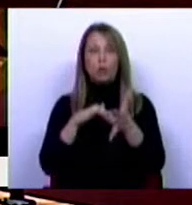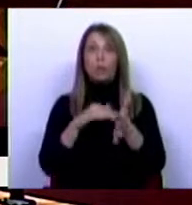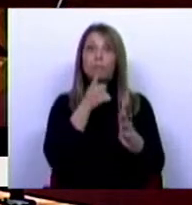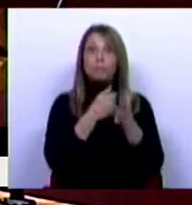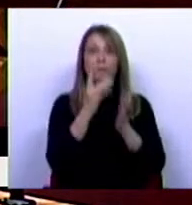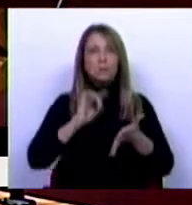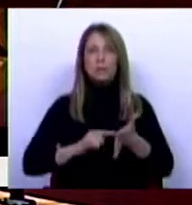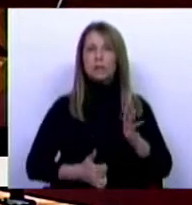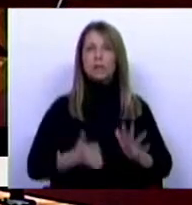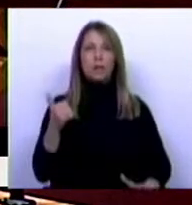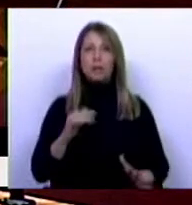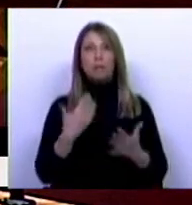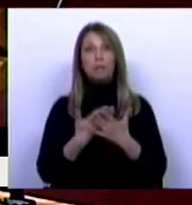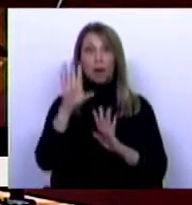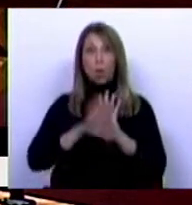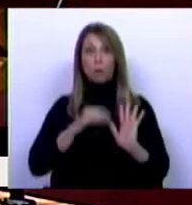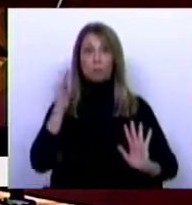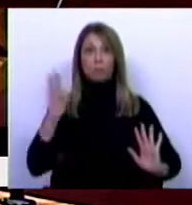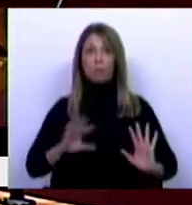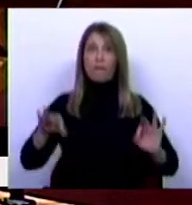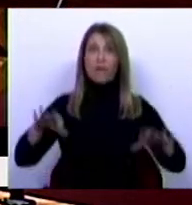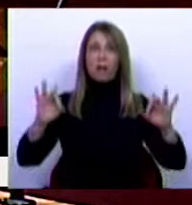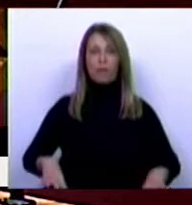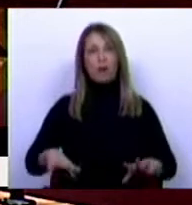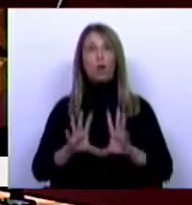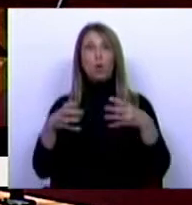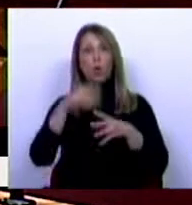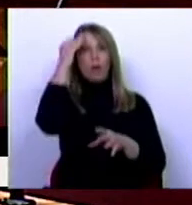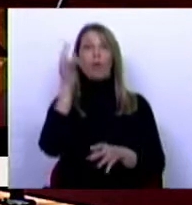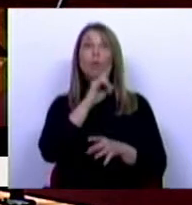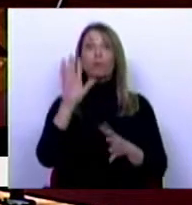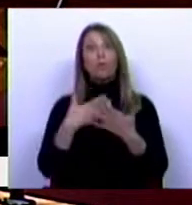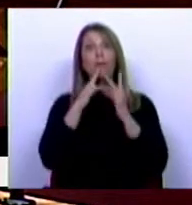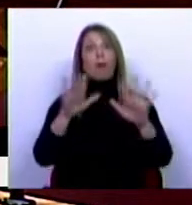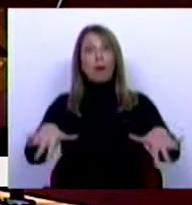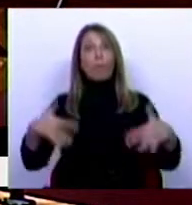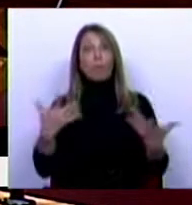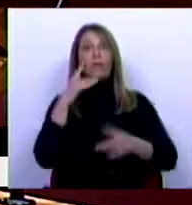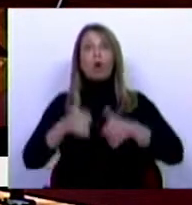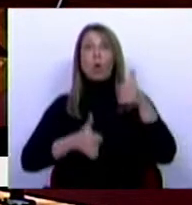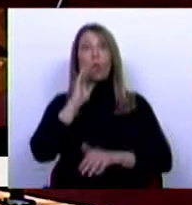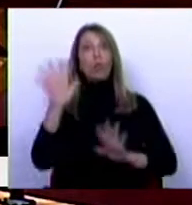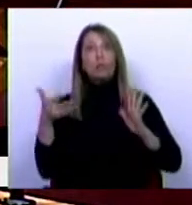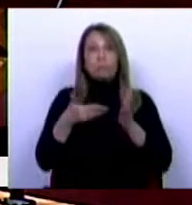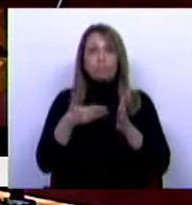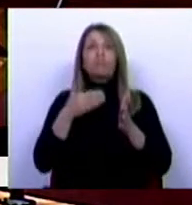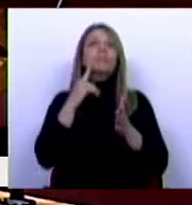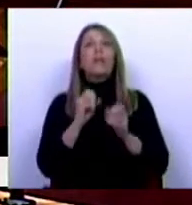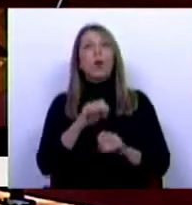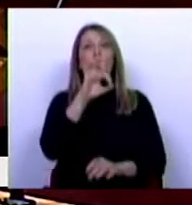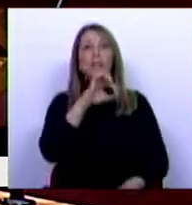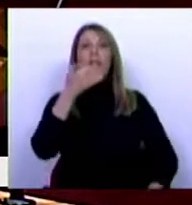essencial para desprecarizar a função docente e que possibilitou a entrada no concurso neste ano letivo de 872 docentes